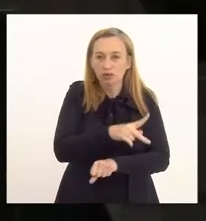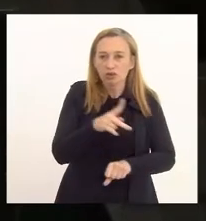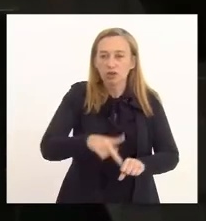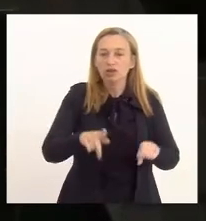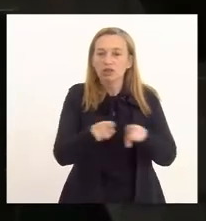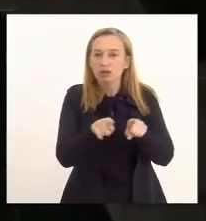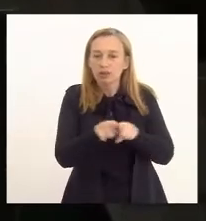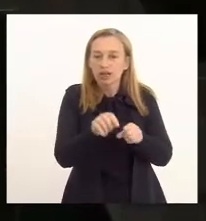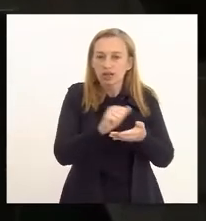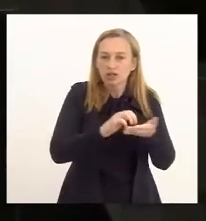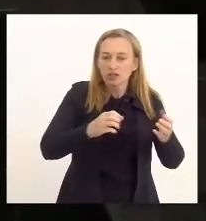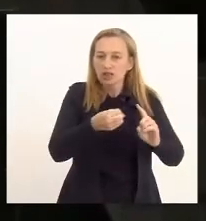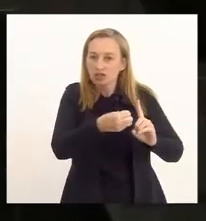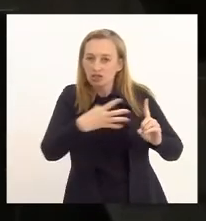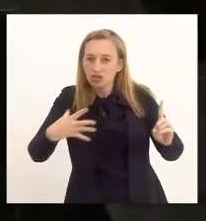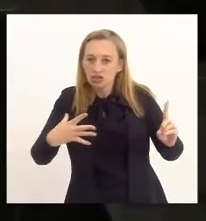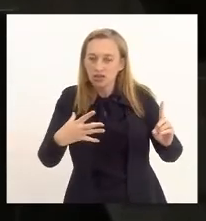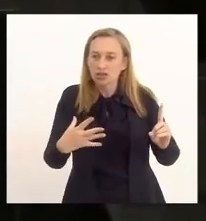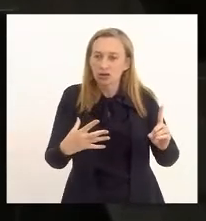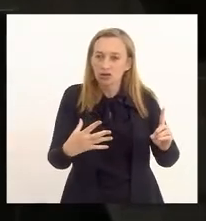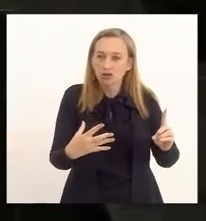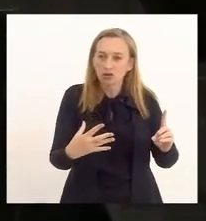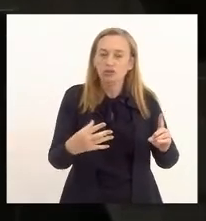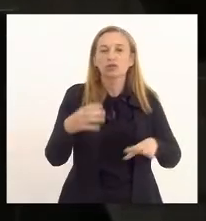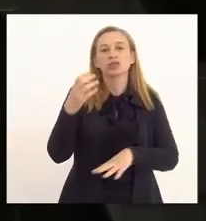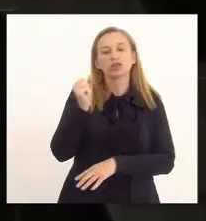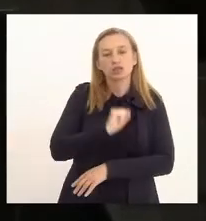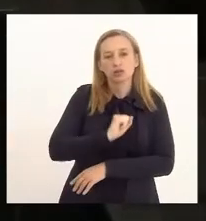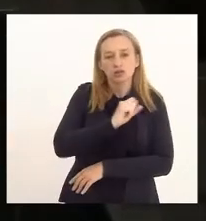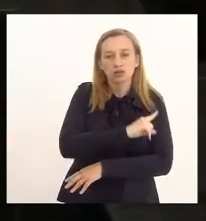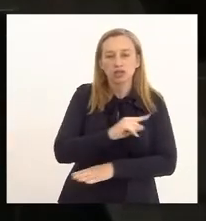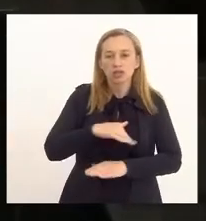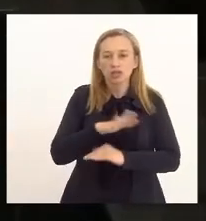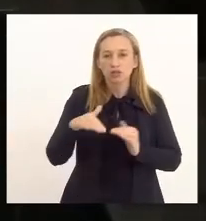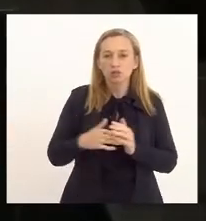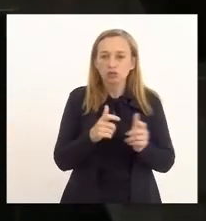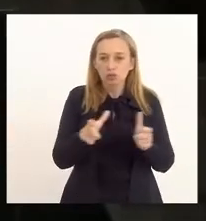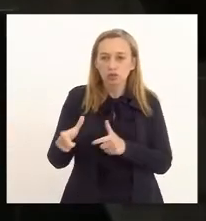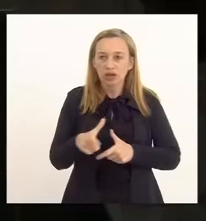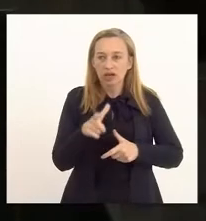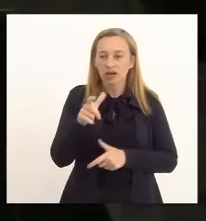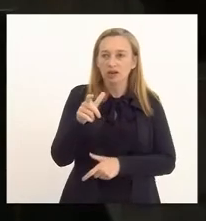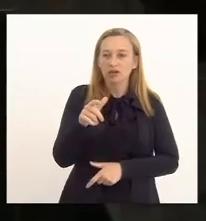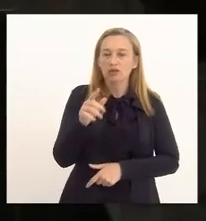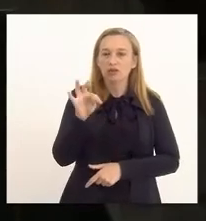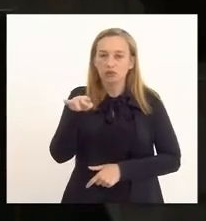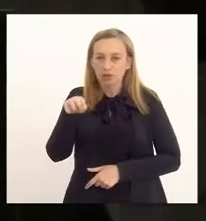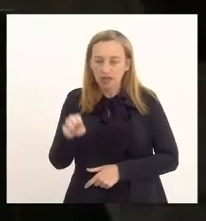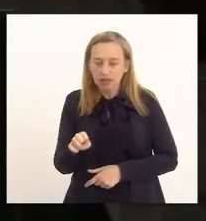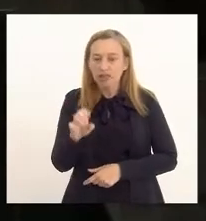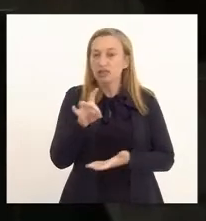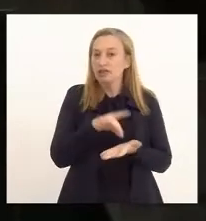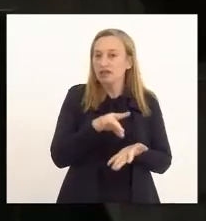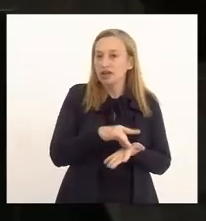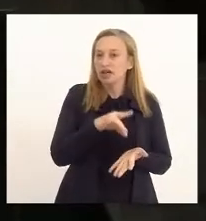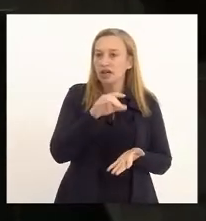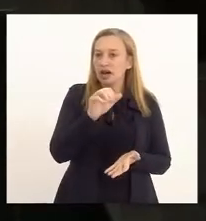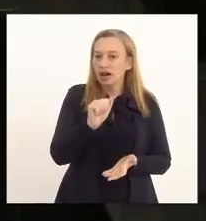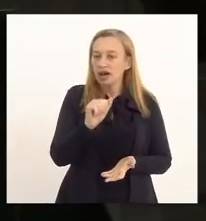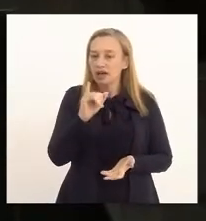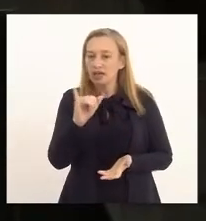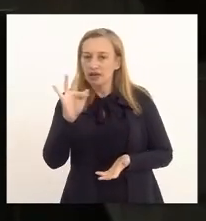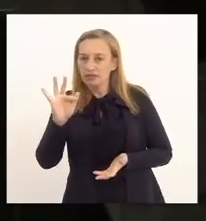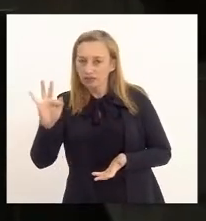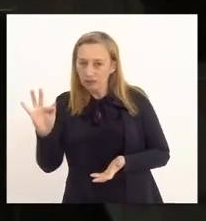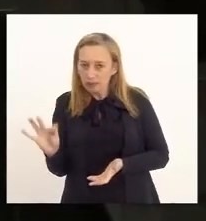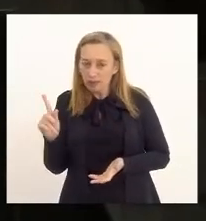de atividade de extensão que repercutem em São Gonçalo, em todo o leste fluminense. Na verdade, a FFP, como dissemos hoje